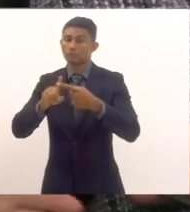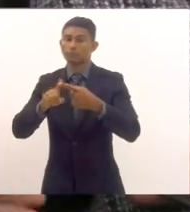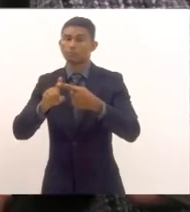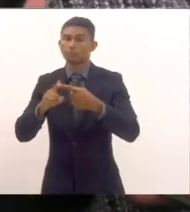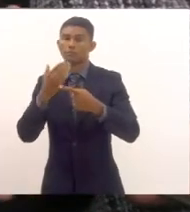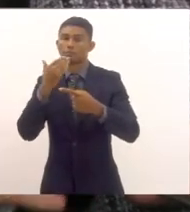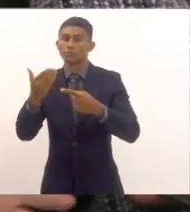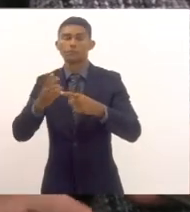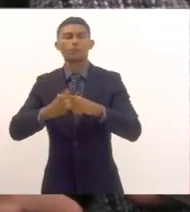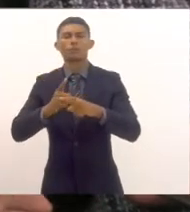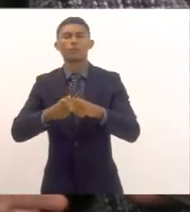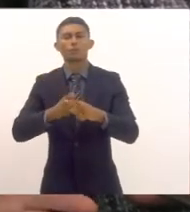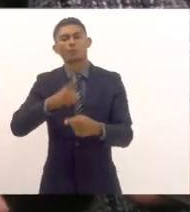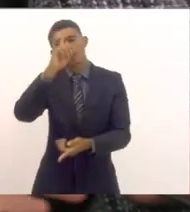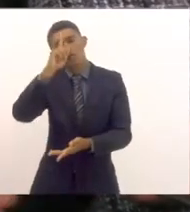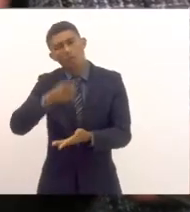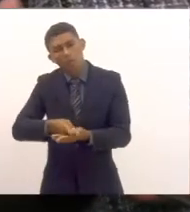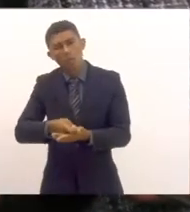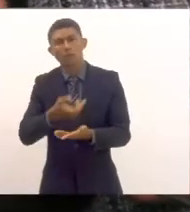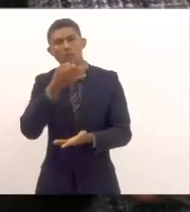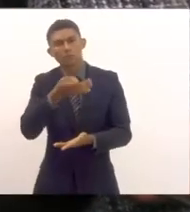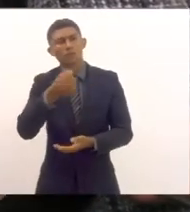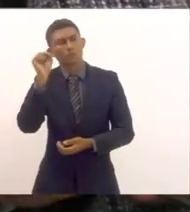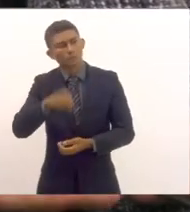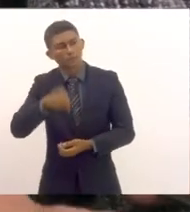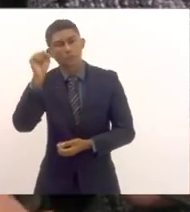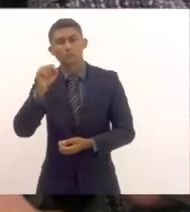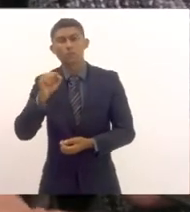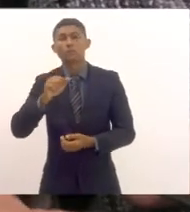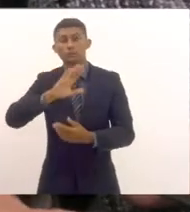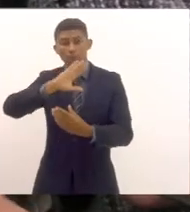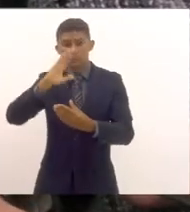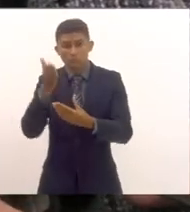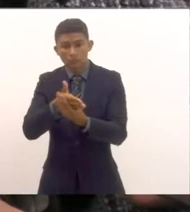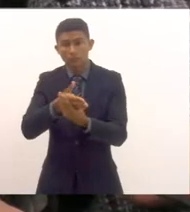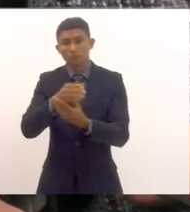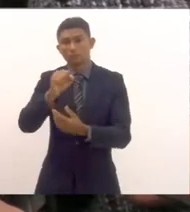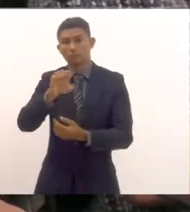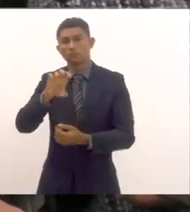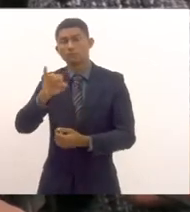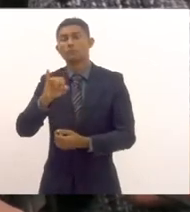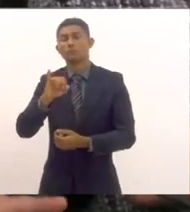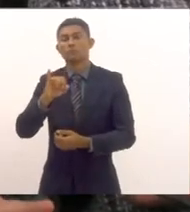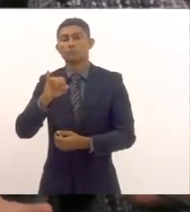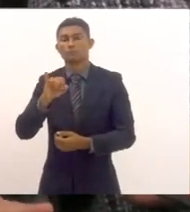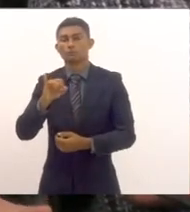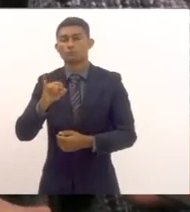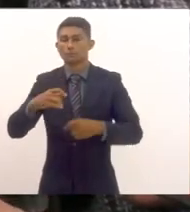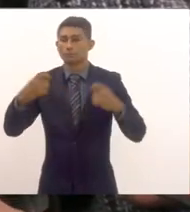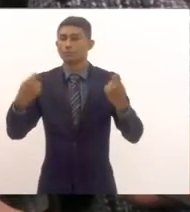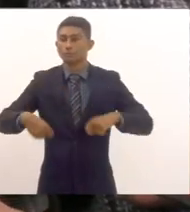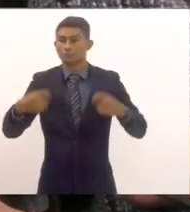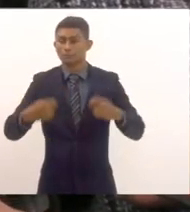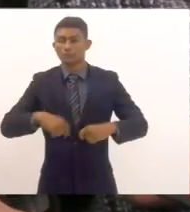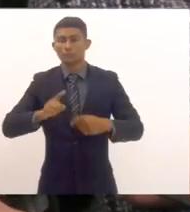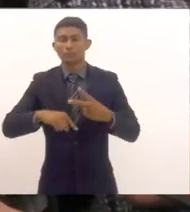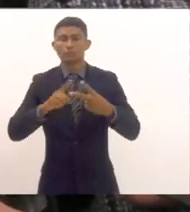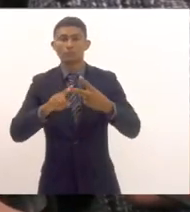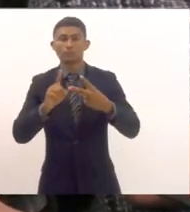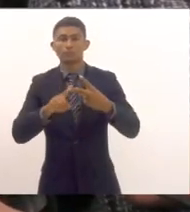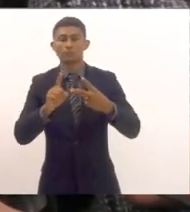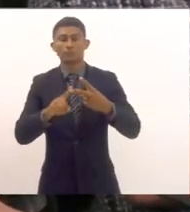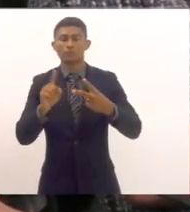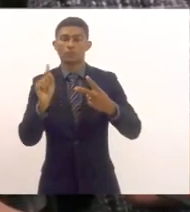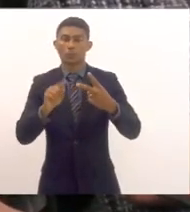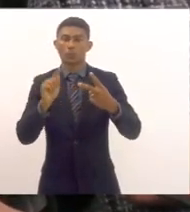nada é decidido nada tem parecer favorável no estado ser um processo sei a segunda por favor na segunda